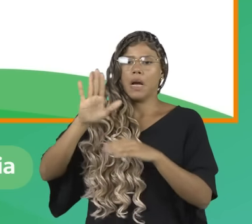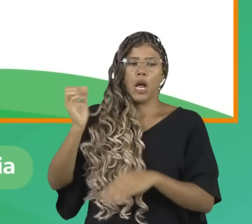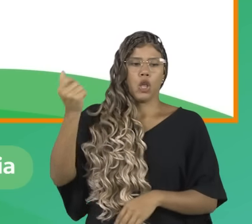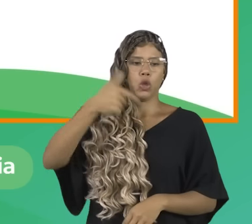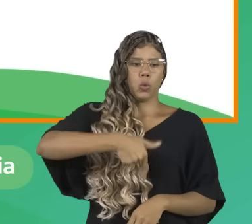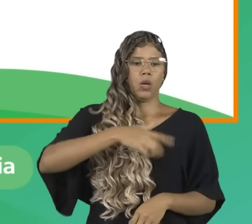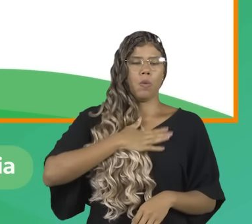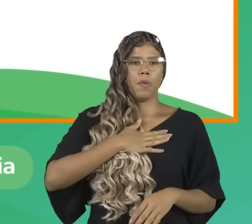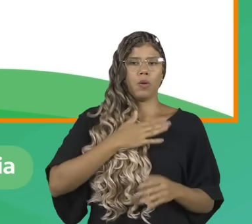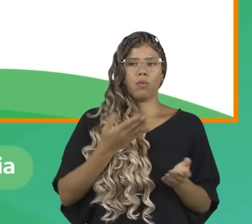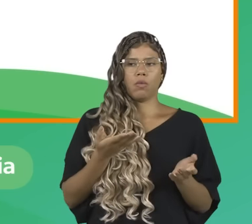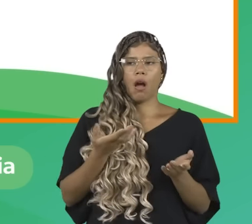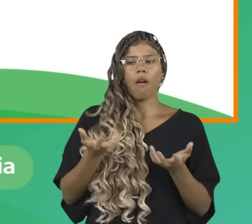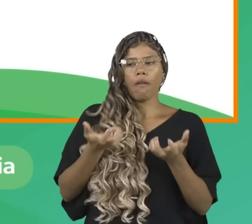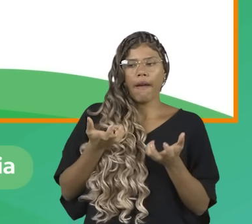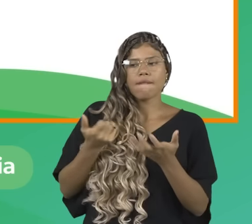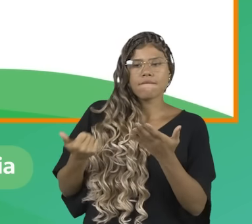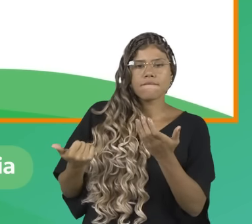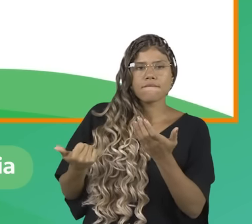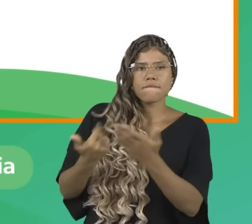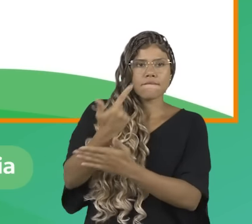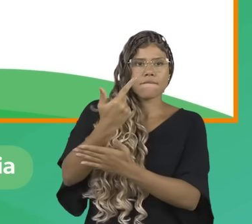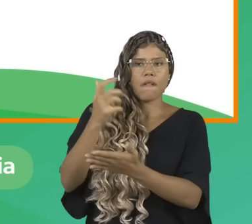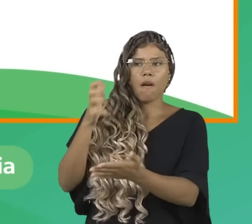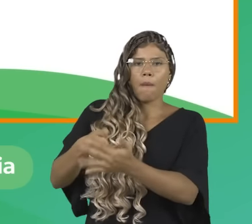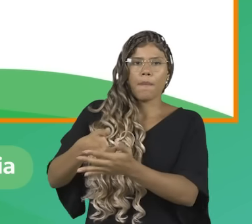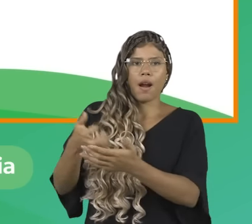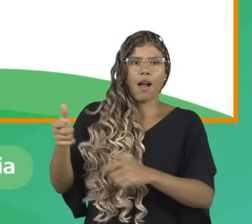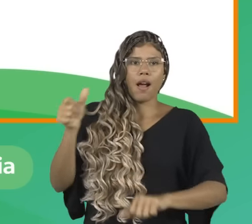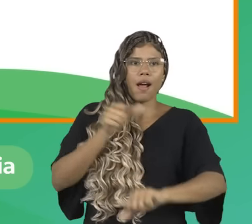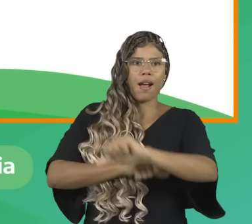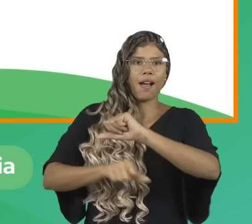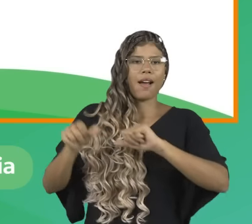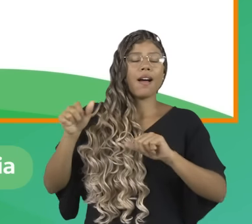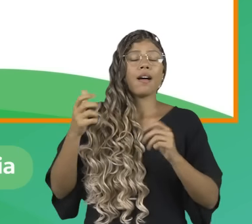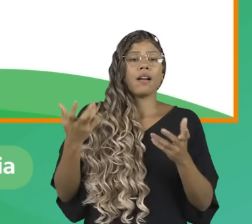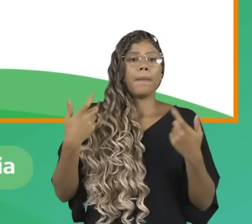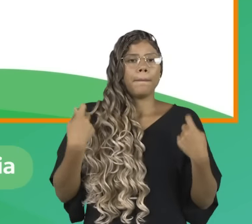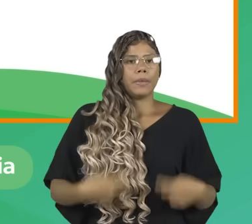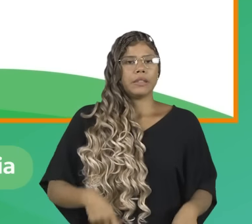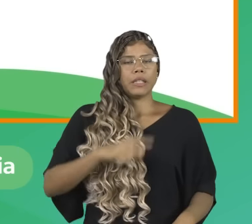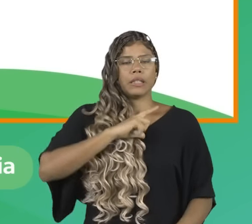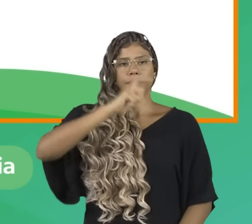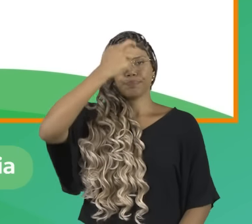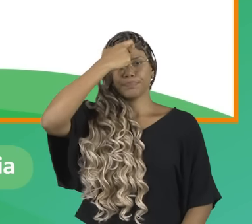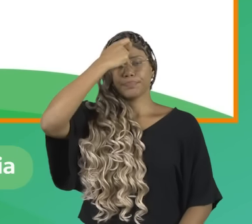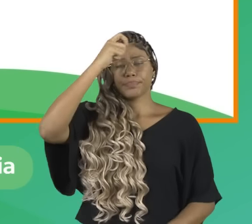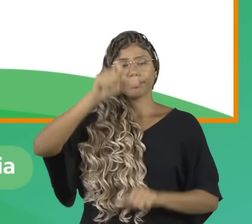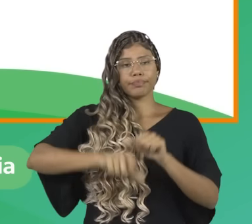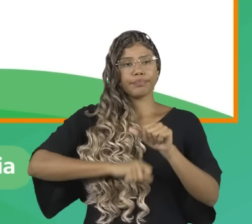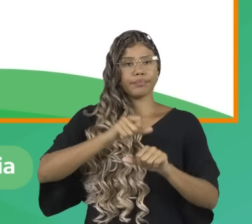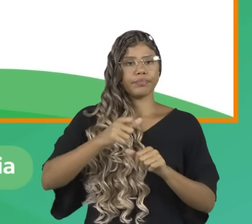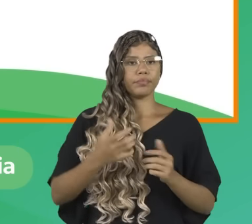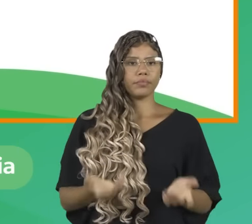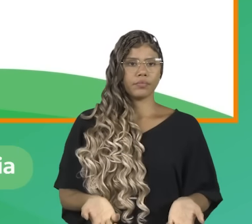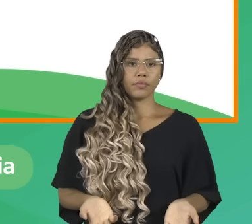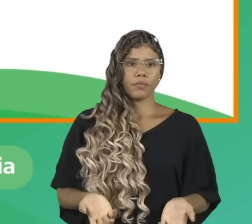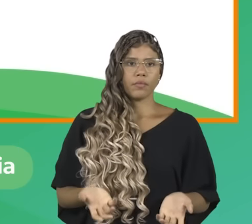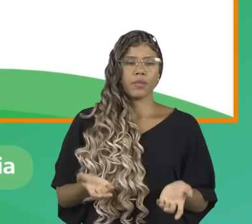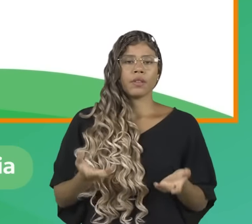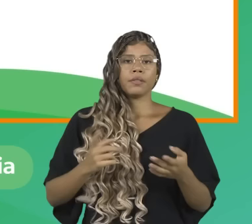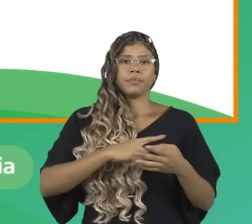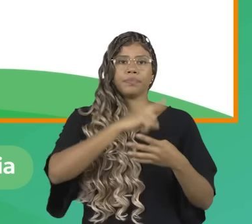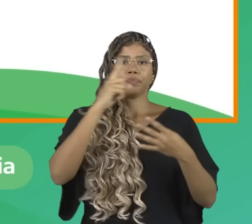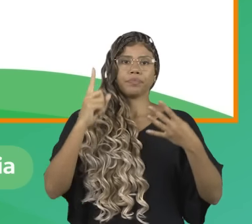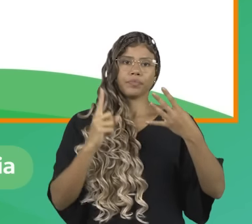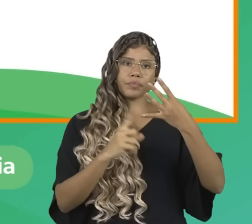nesse consumismo, é necessário ter uma mudança de perspectiva de consumo consciente. E a quarta parte, manter o desenvolvimento